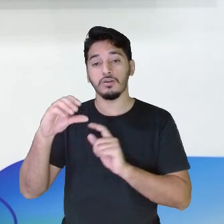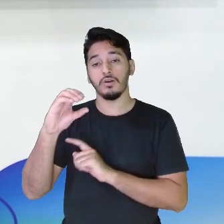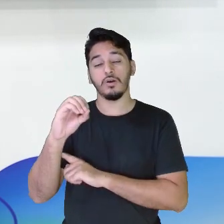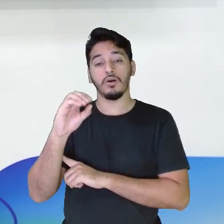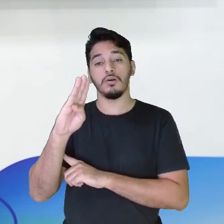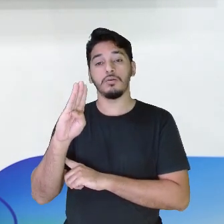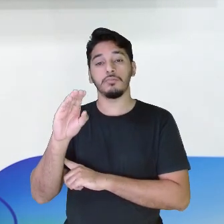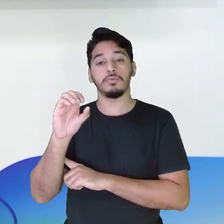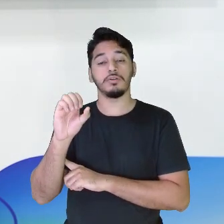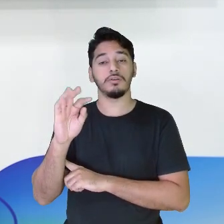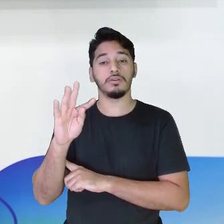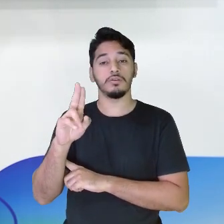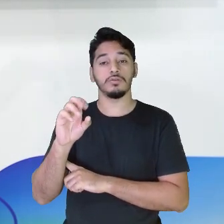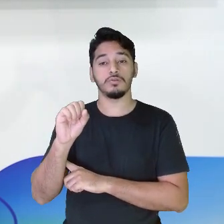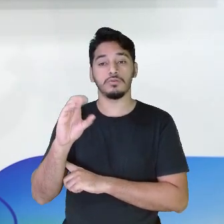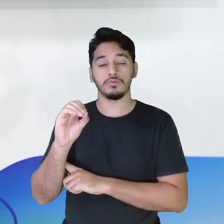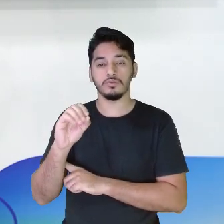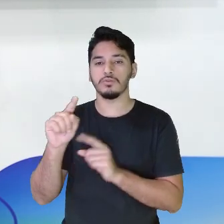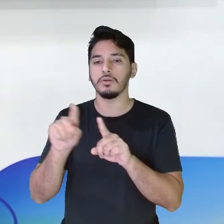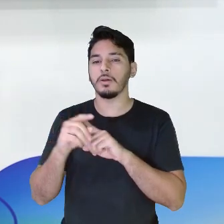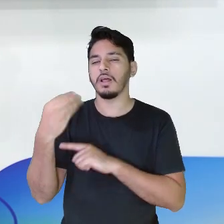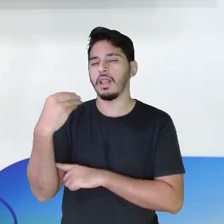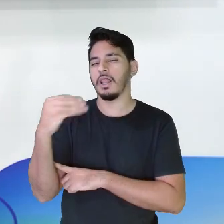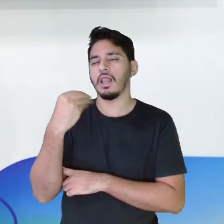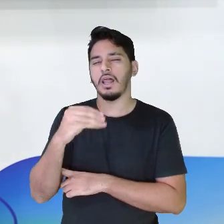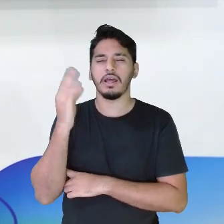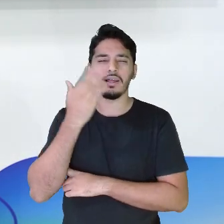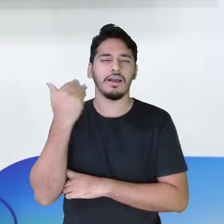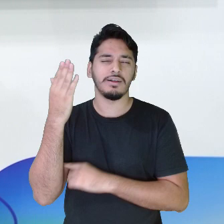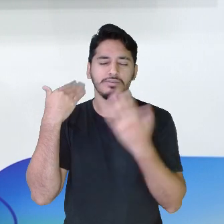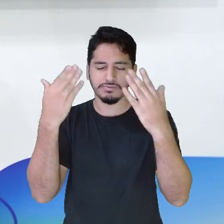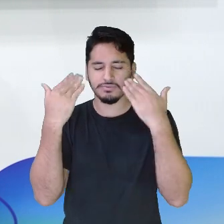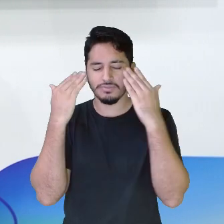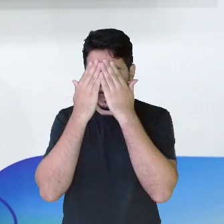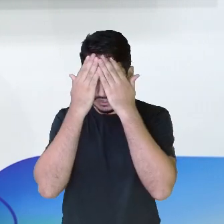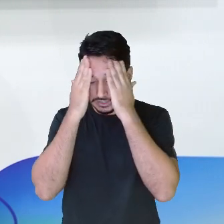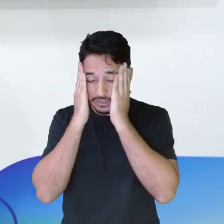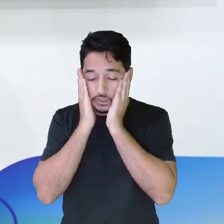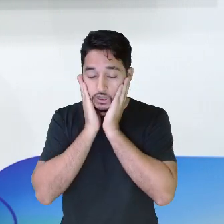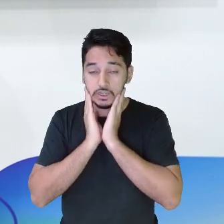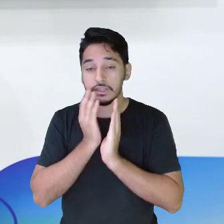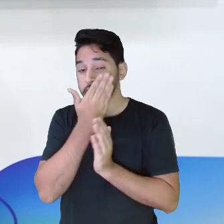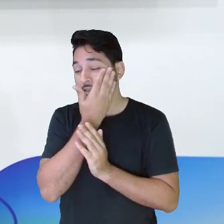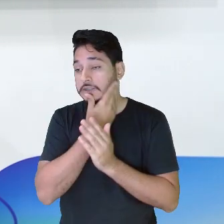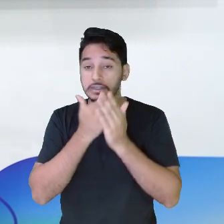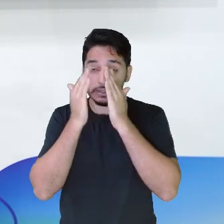90 graus. Eu tenho um lequezinho, aquele para os dias de calor, que você fica lá,